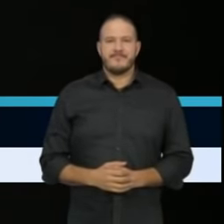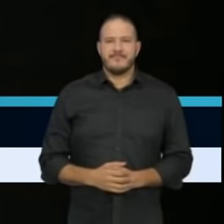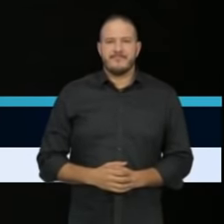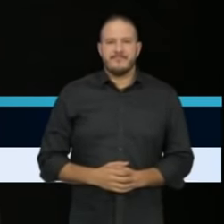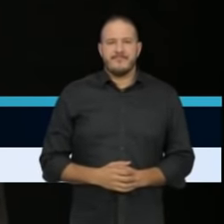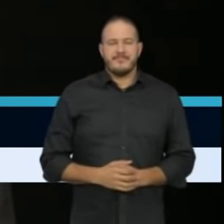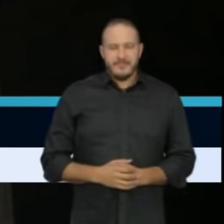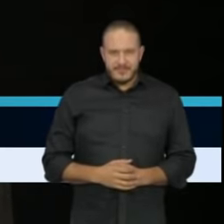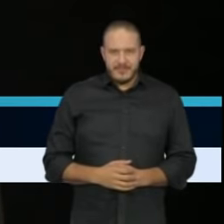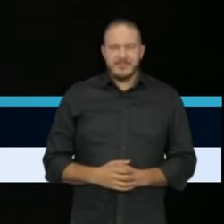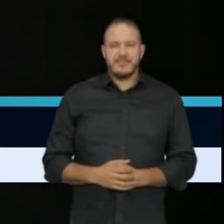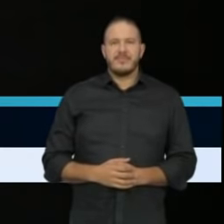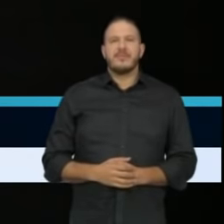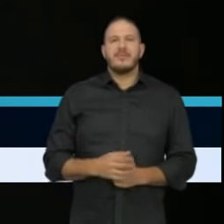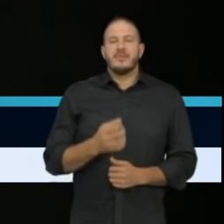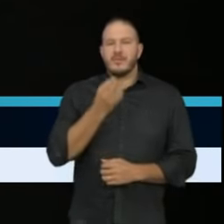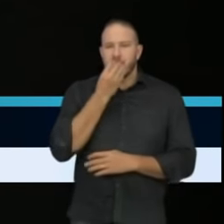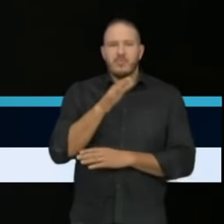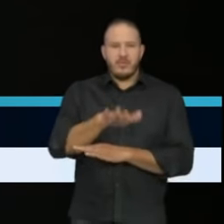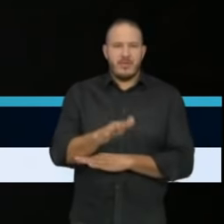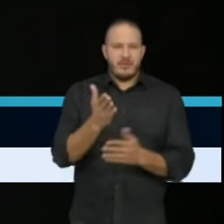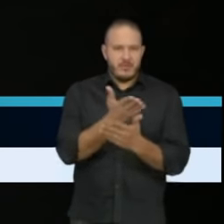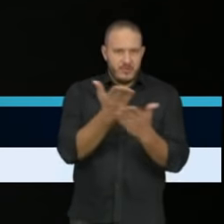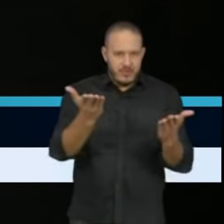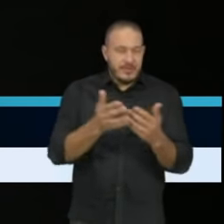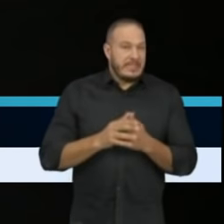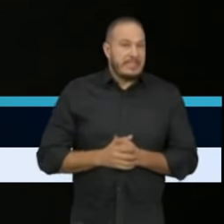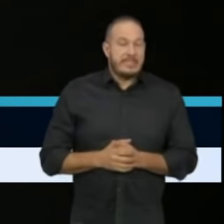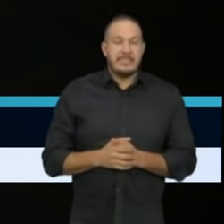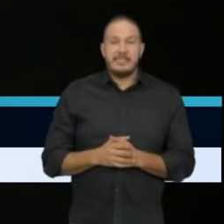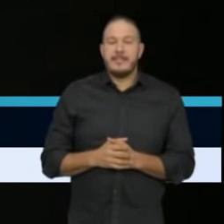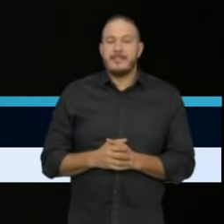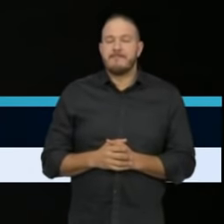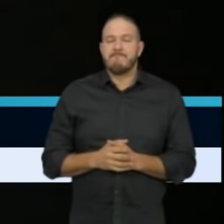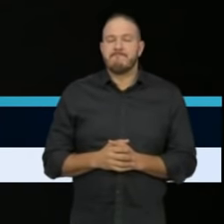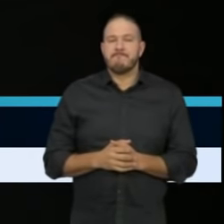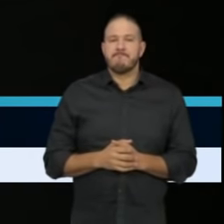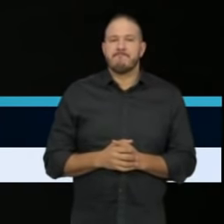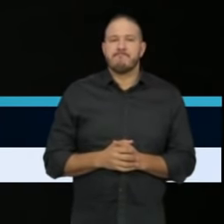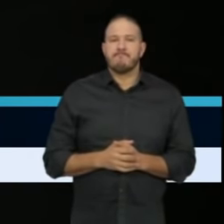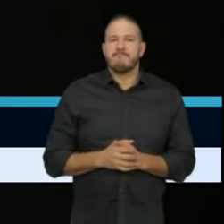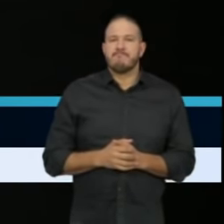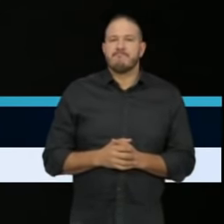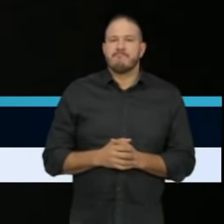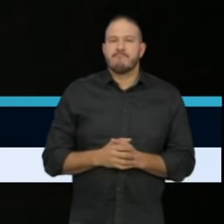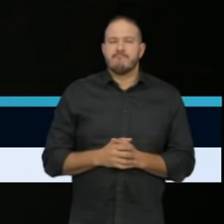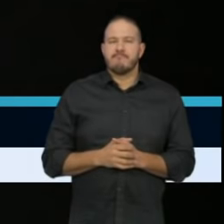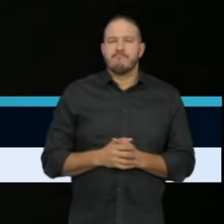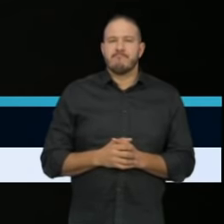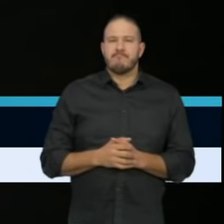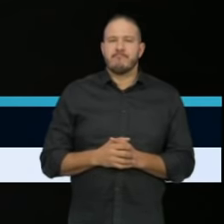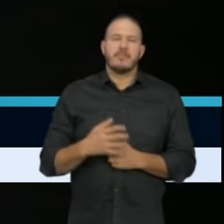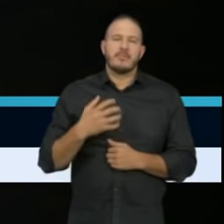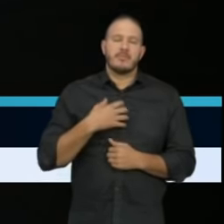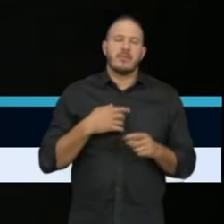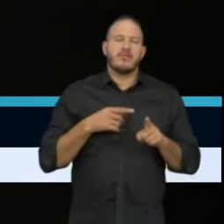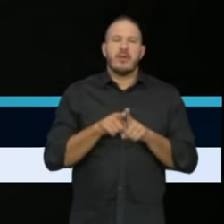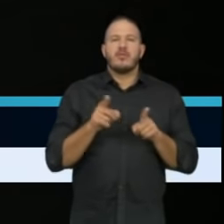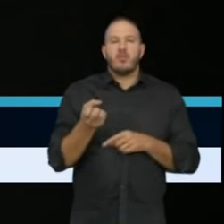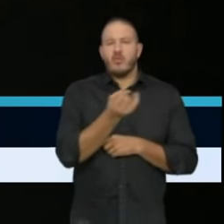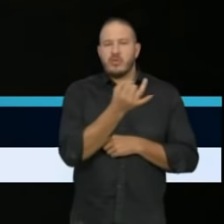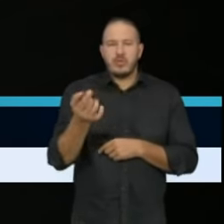Boa tarde, Bruno. Boa tarde a todos. Nesse sentido, o centro de contingência esteve